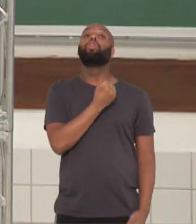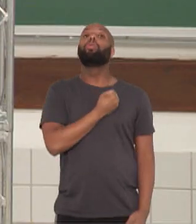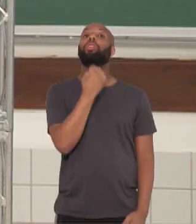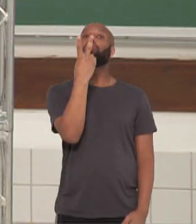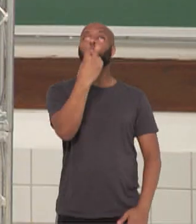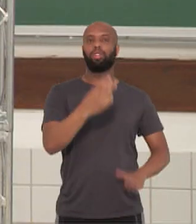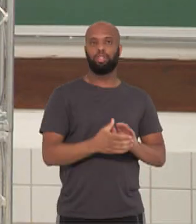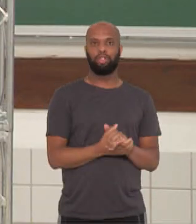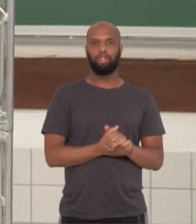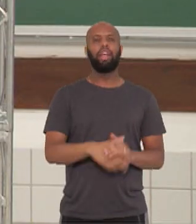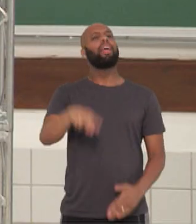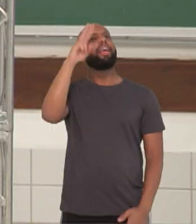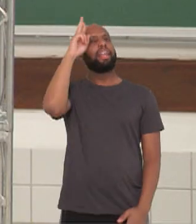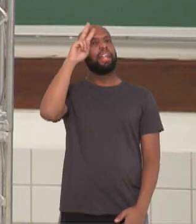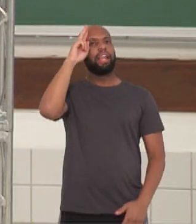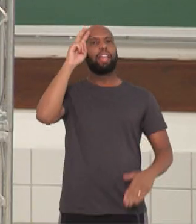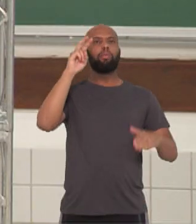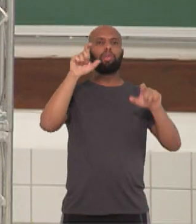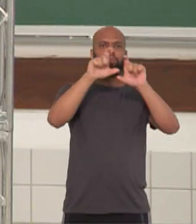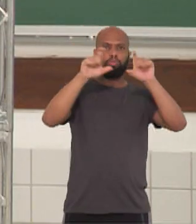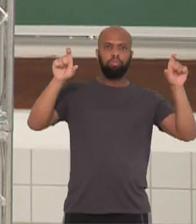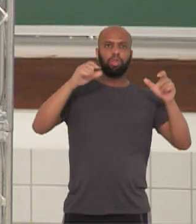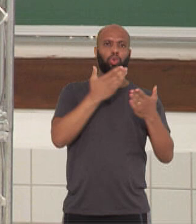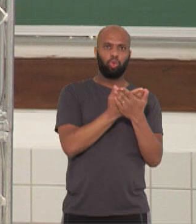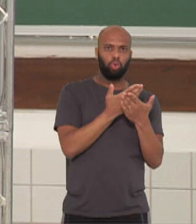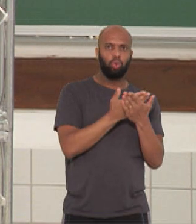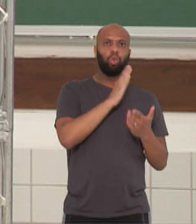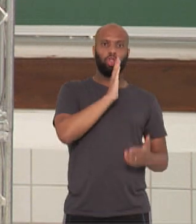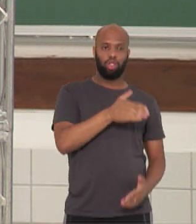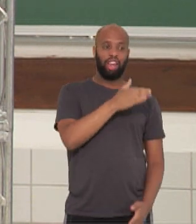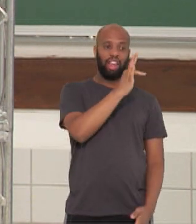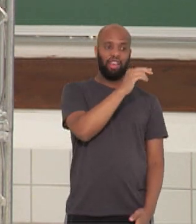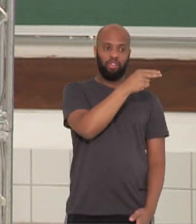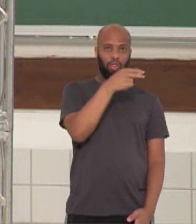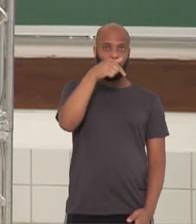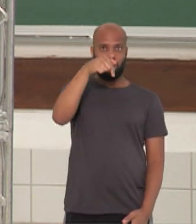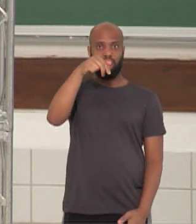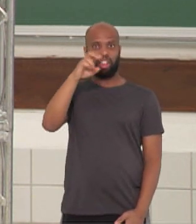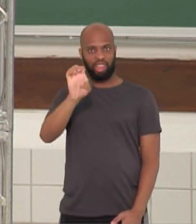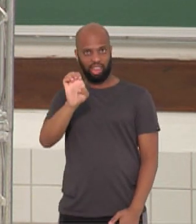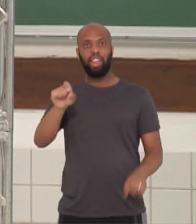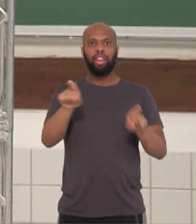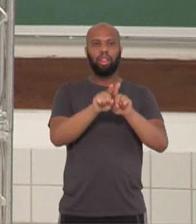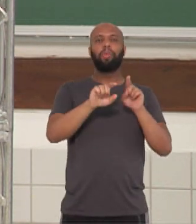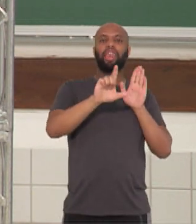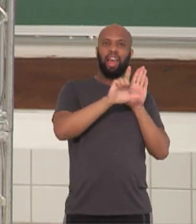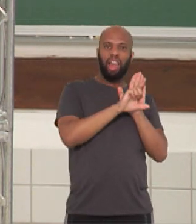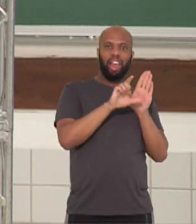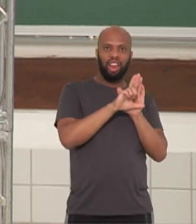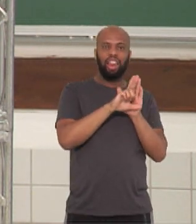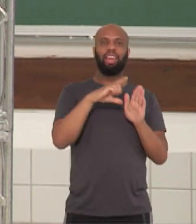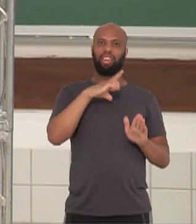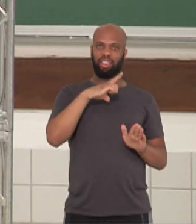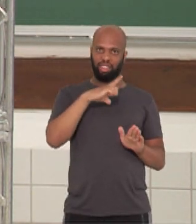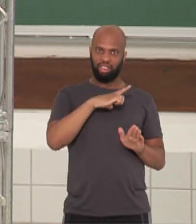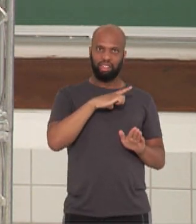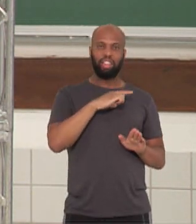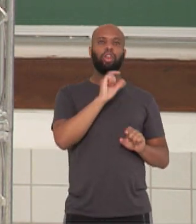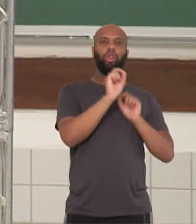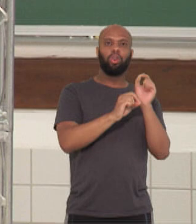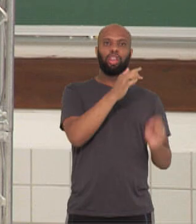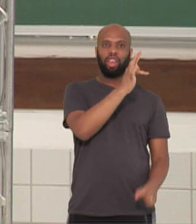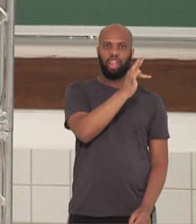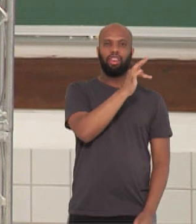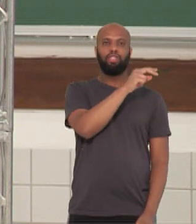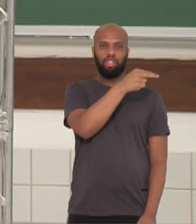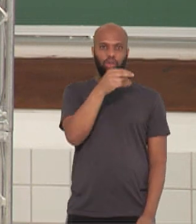das equações que já foram passadas, F igual a Q, e também da lei de Coulomb. F igual K vezes módulo de Q vezes módulo